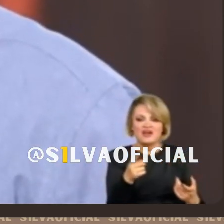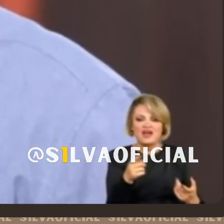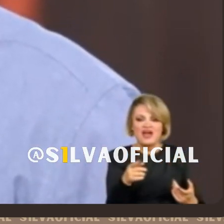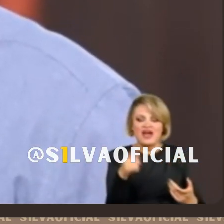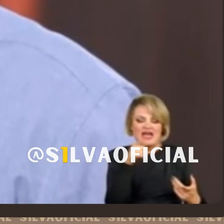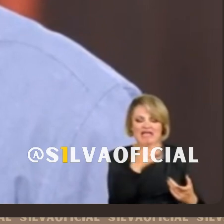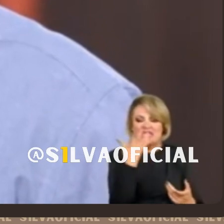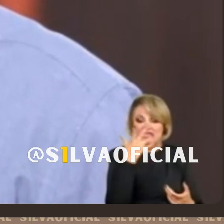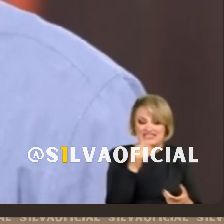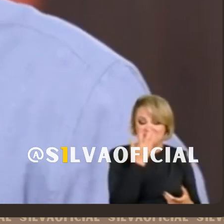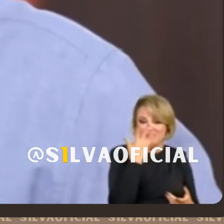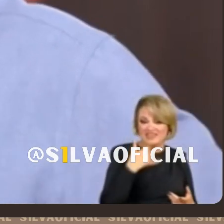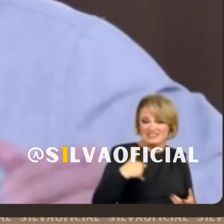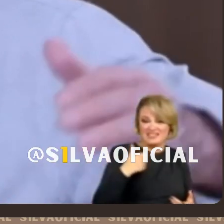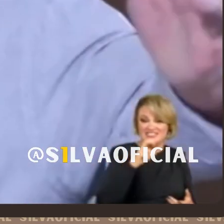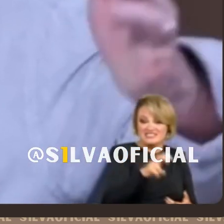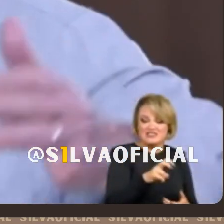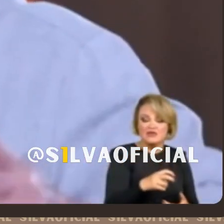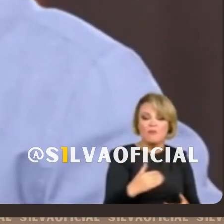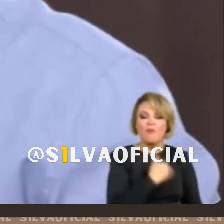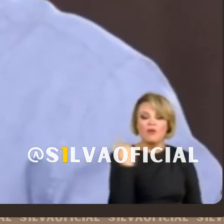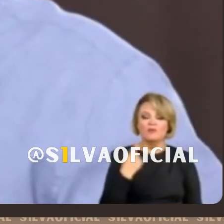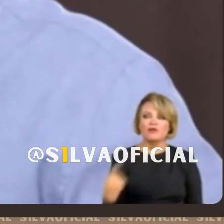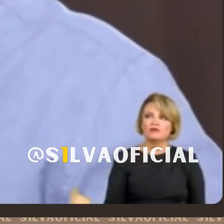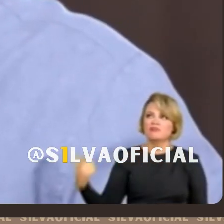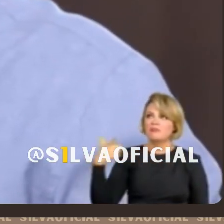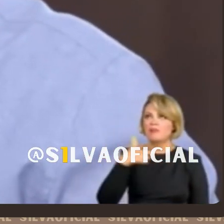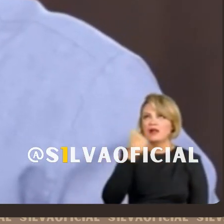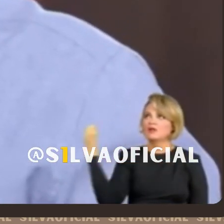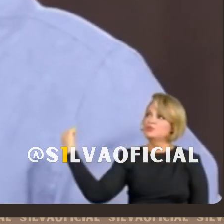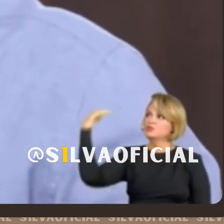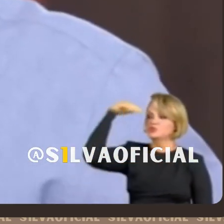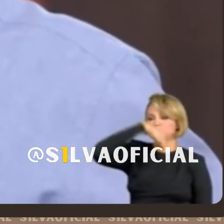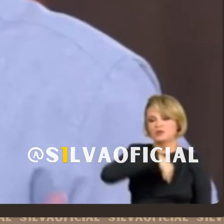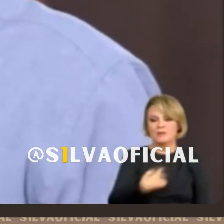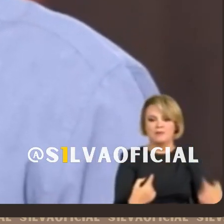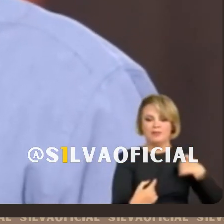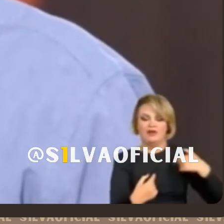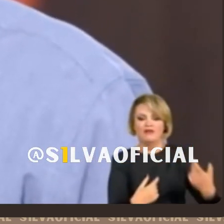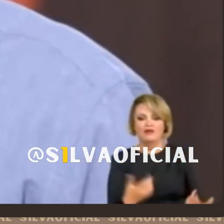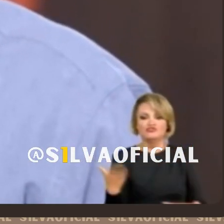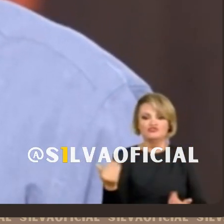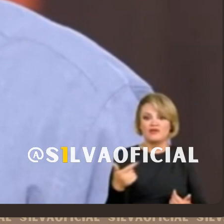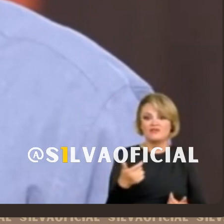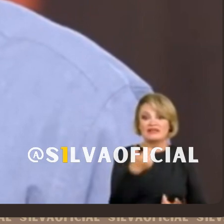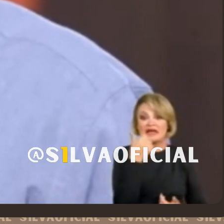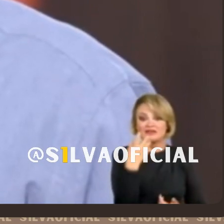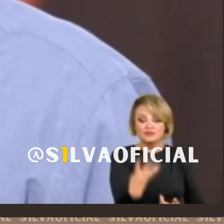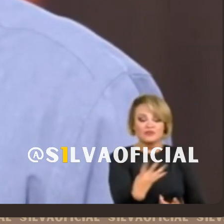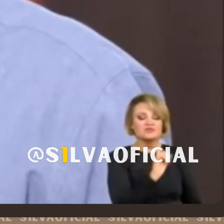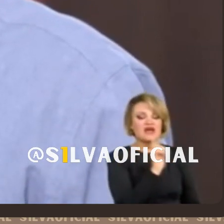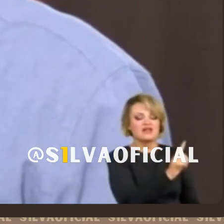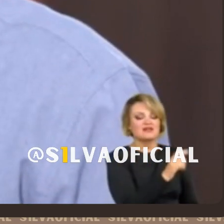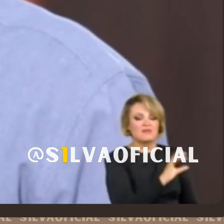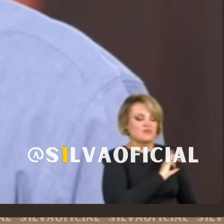perdida. Que um jovem de 14 anos é assassinado por um policial numa rua, sabe?